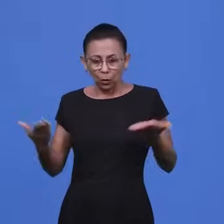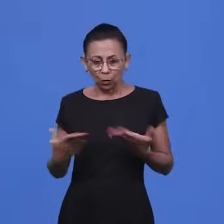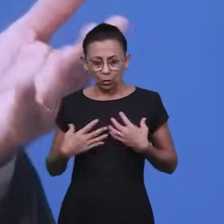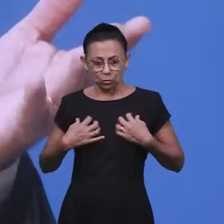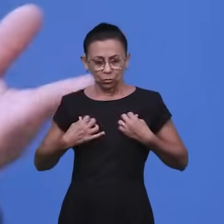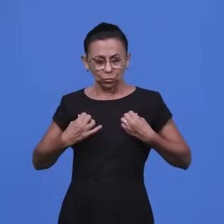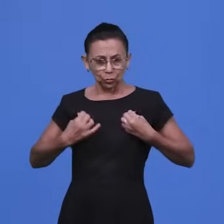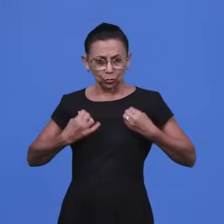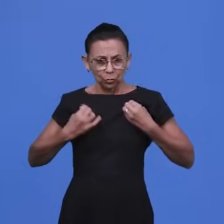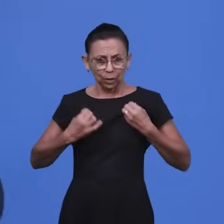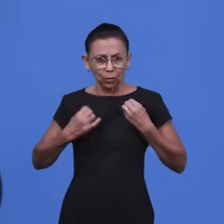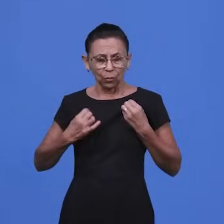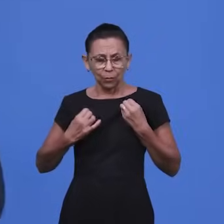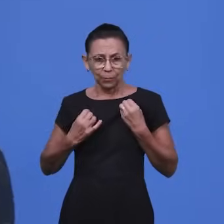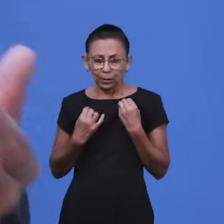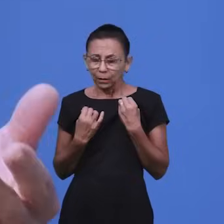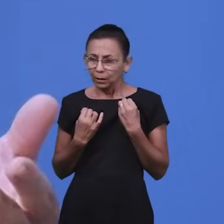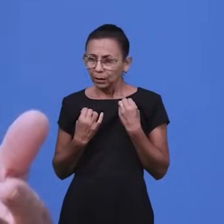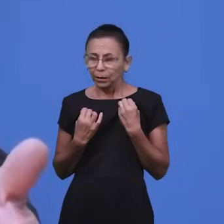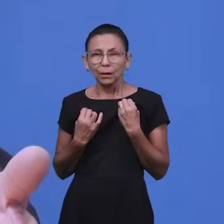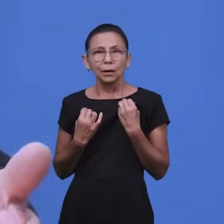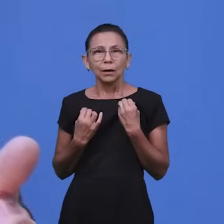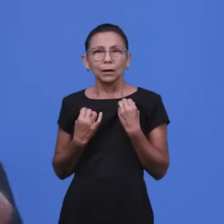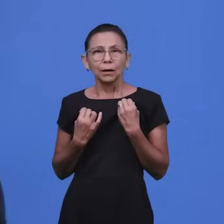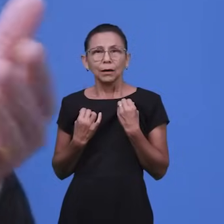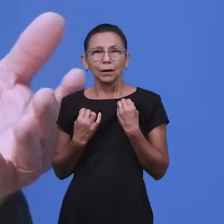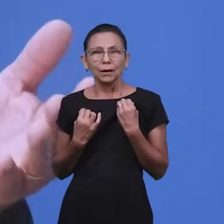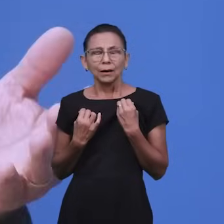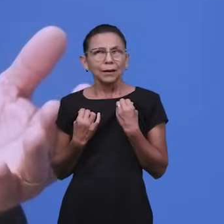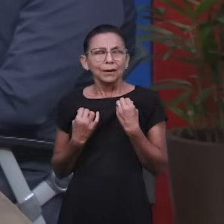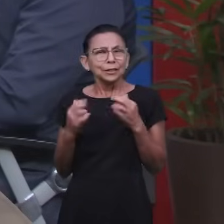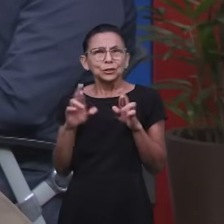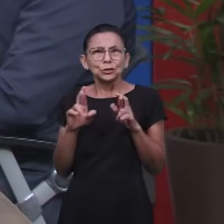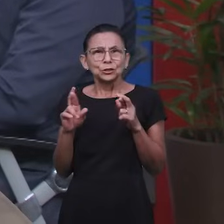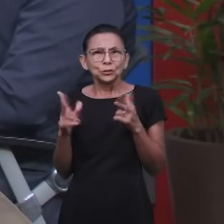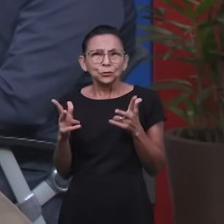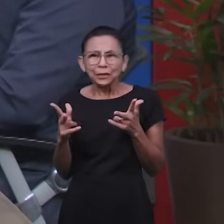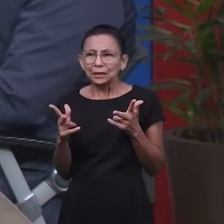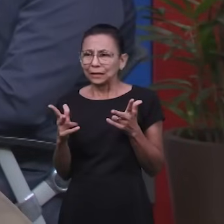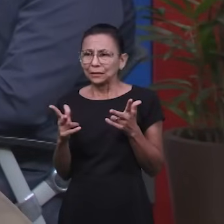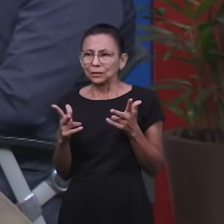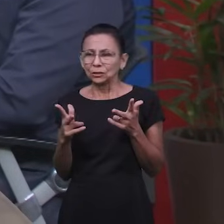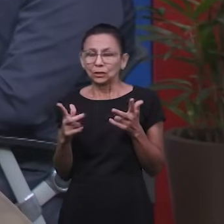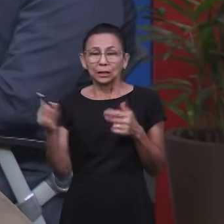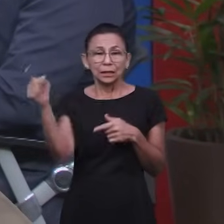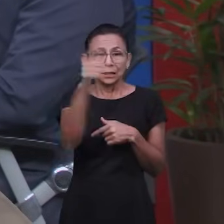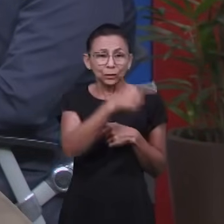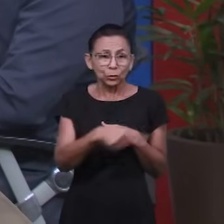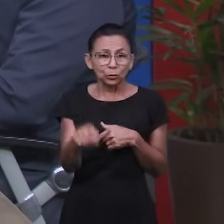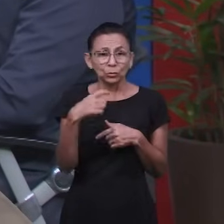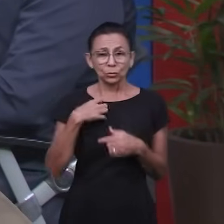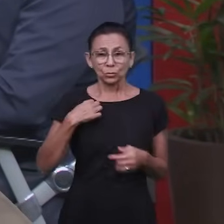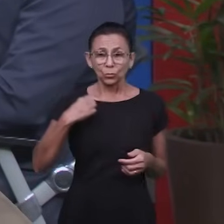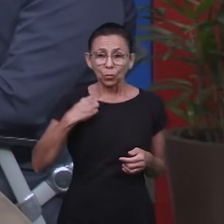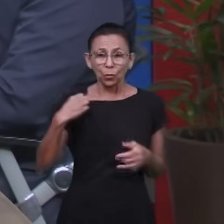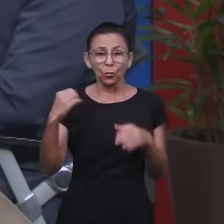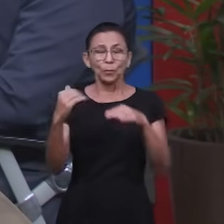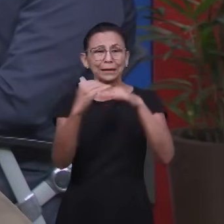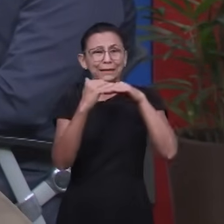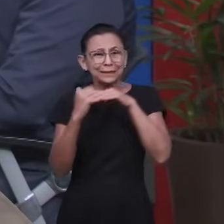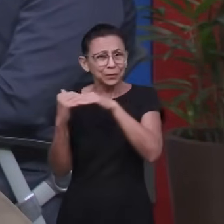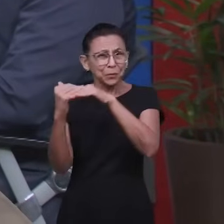não tem jeito de não ser, não tem como contestar, né? E se eu tiver mais um tempinho,